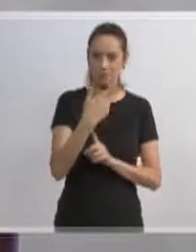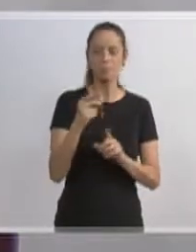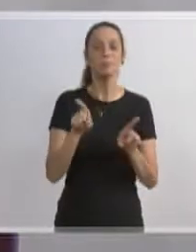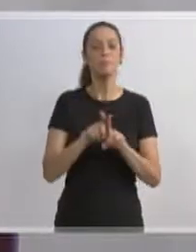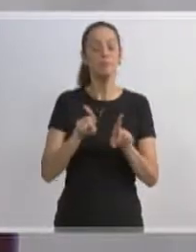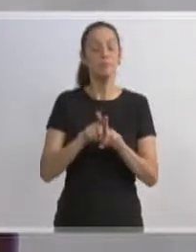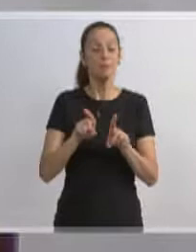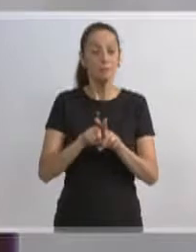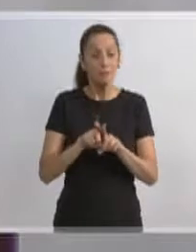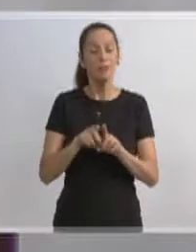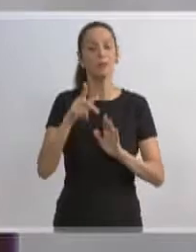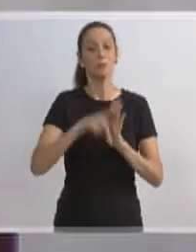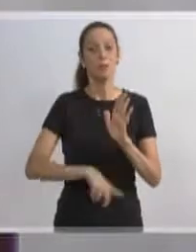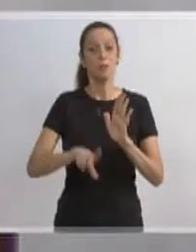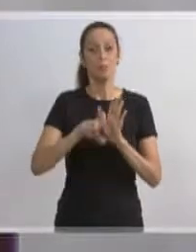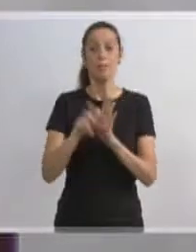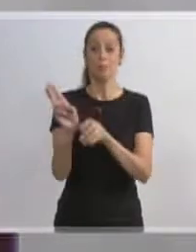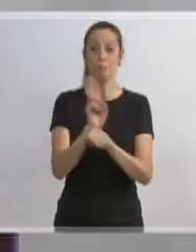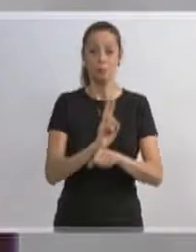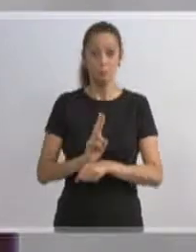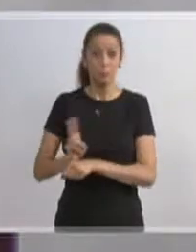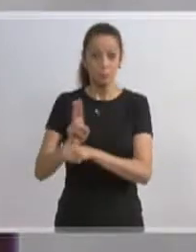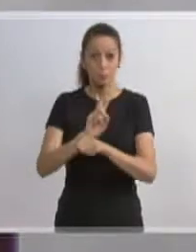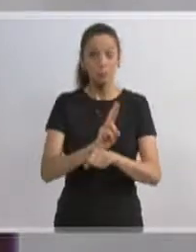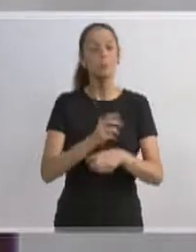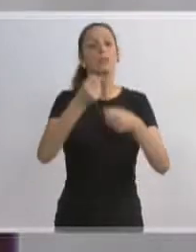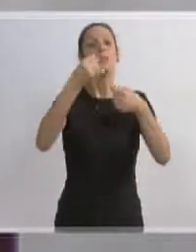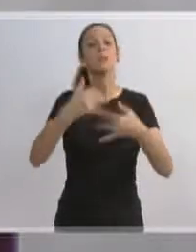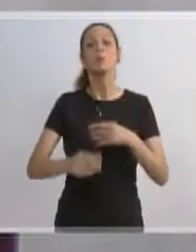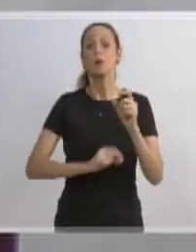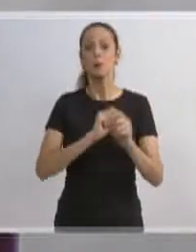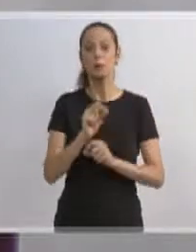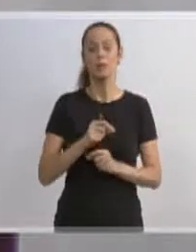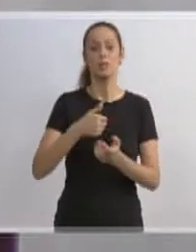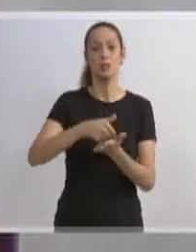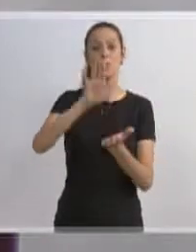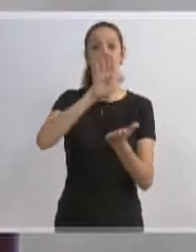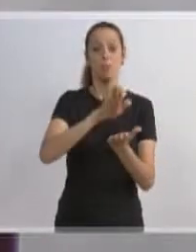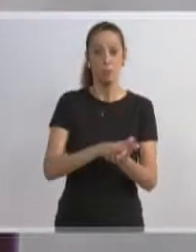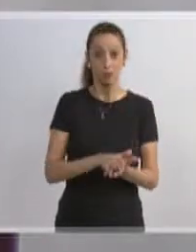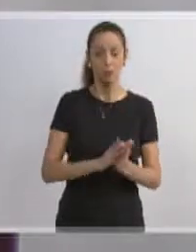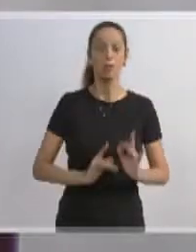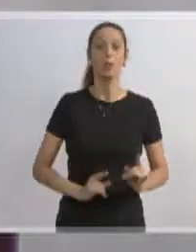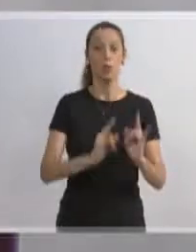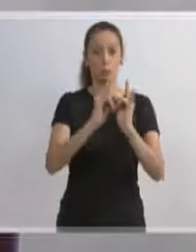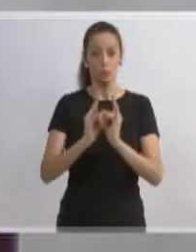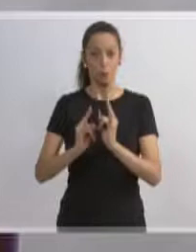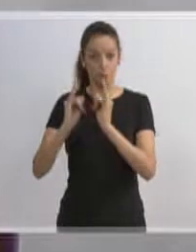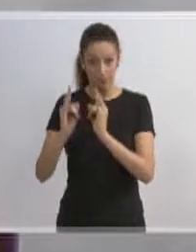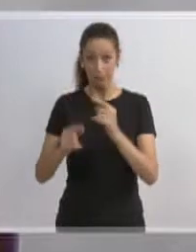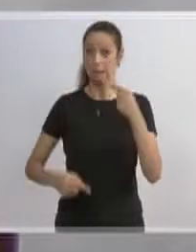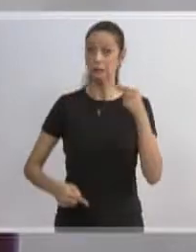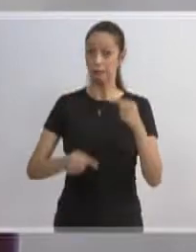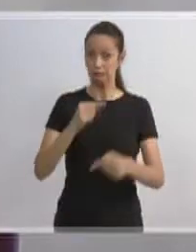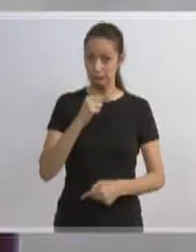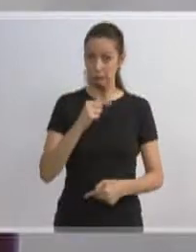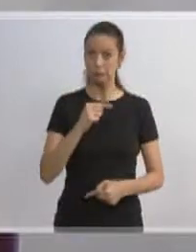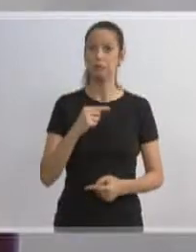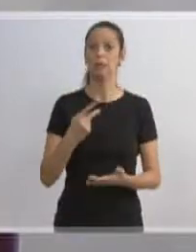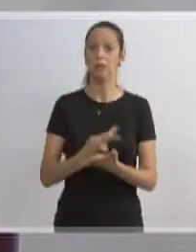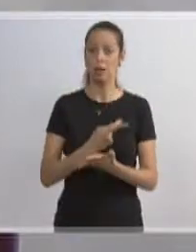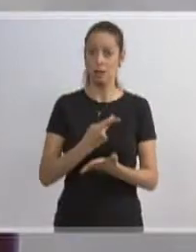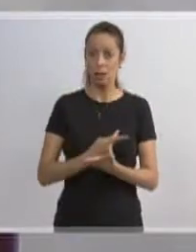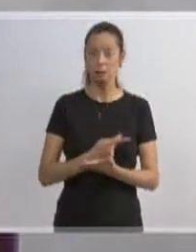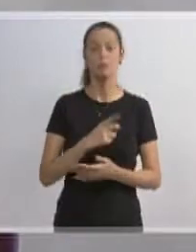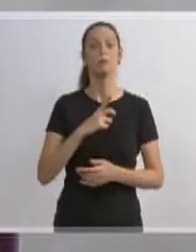do nosso projeto de lei, que traz uma previsão de multa em relação aos condomínios que tiverem desacordo, né, fica a